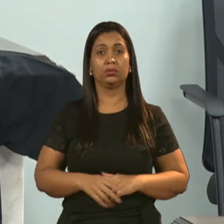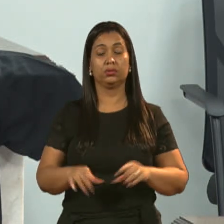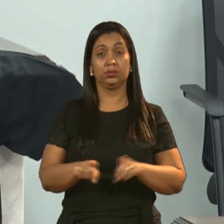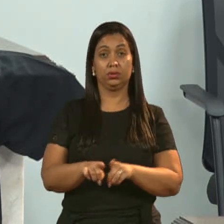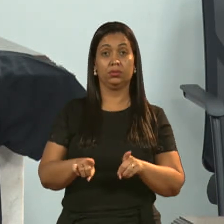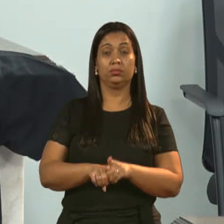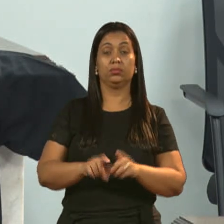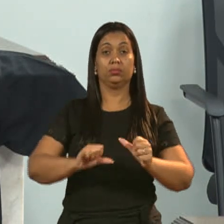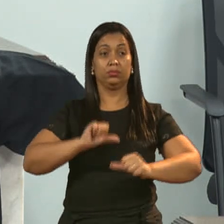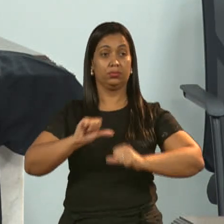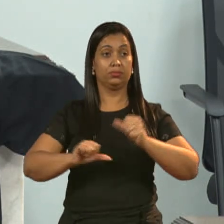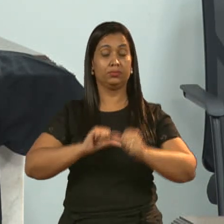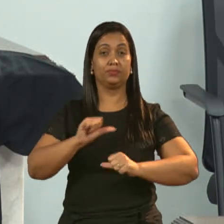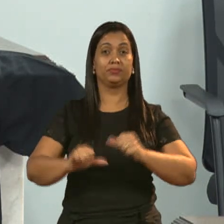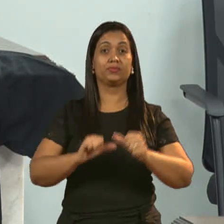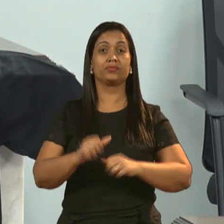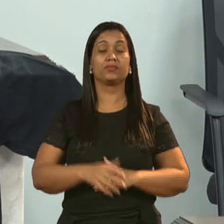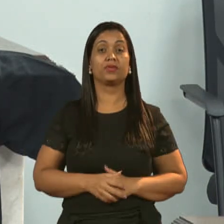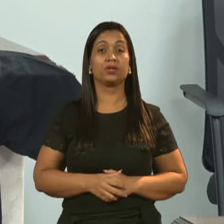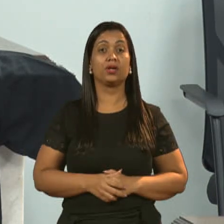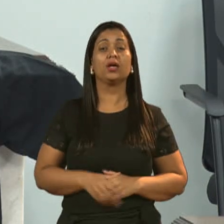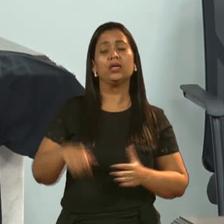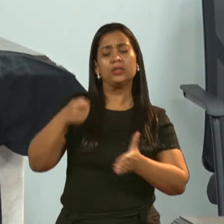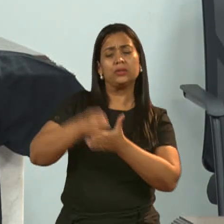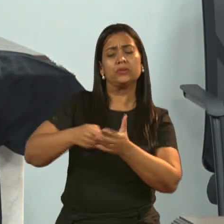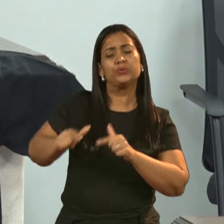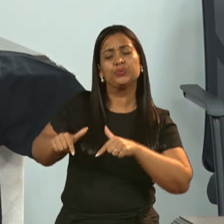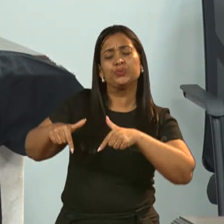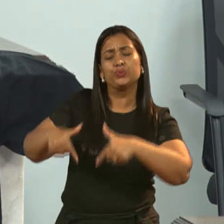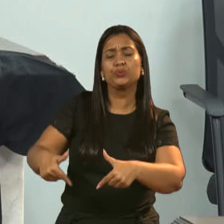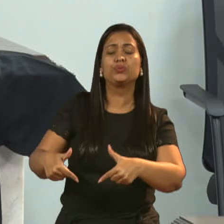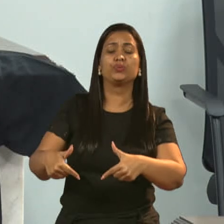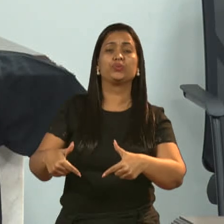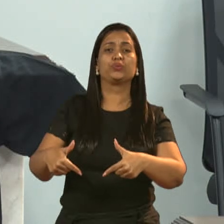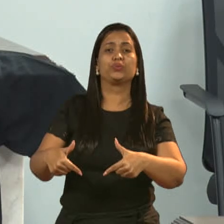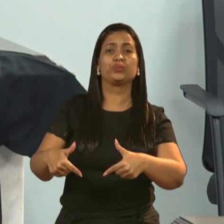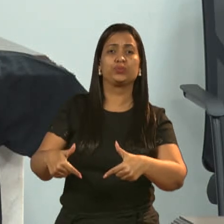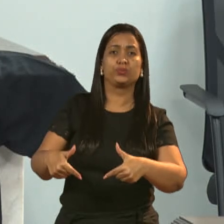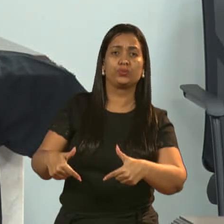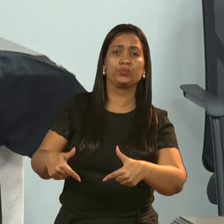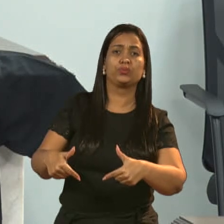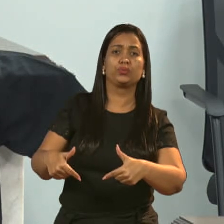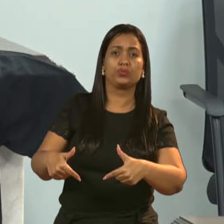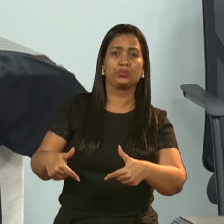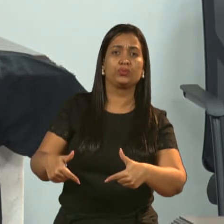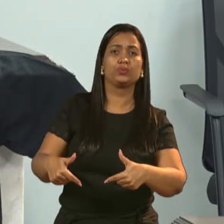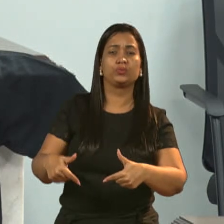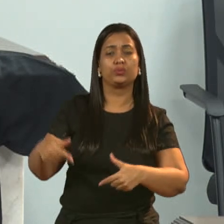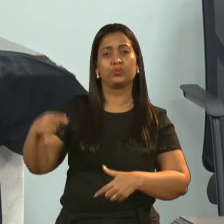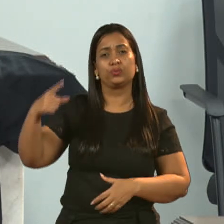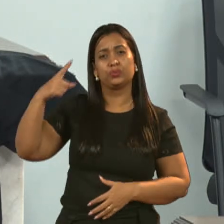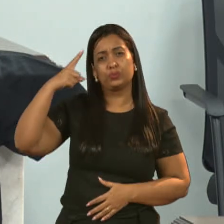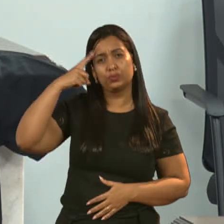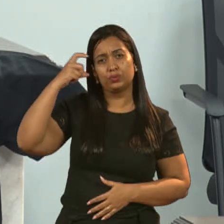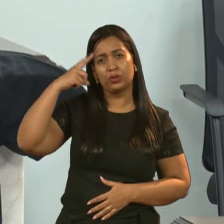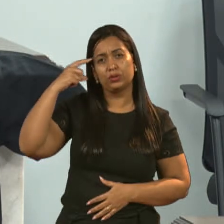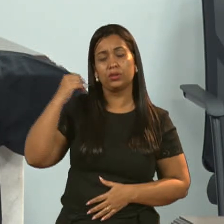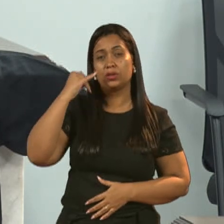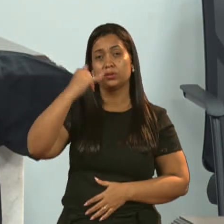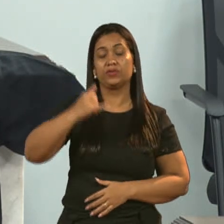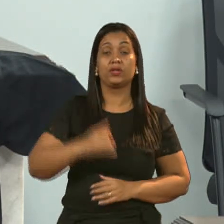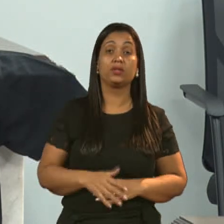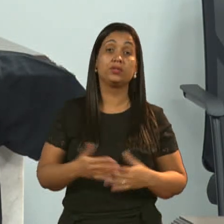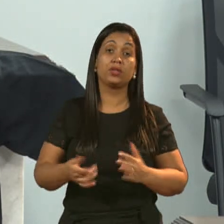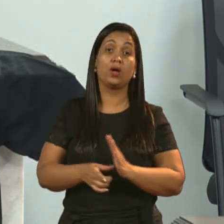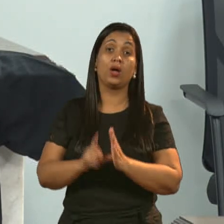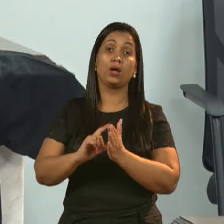muito bem assim, centrada nas lutas pelo qual eu acredito, nas ideias que são aqui mencionadas. Antes de